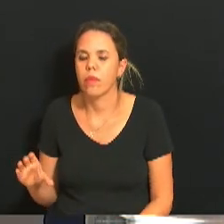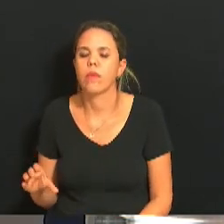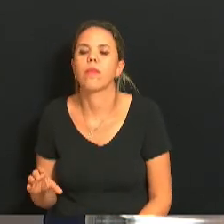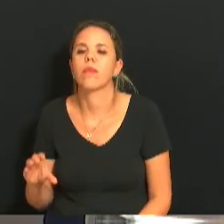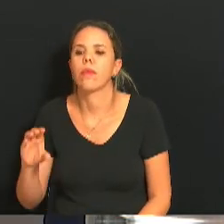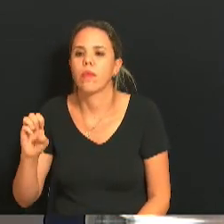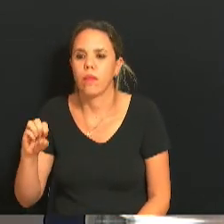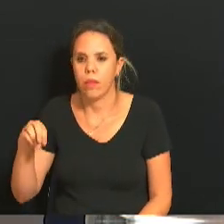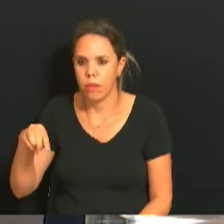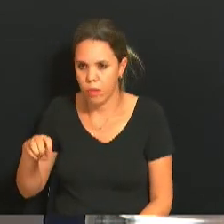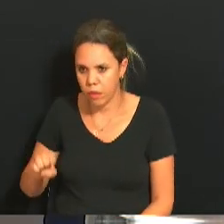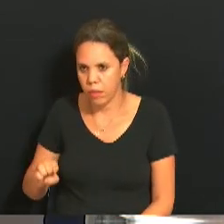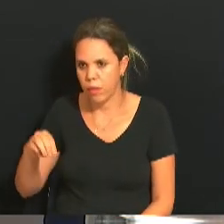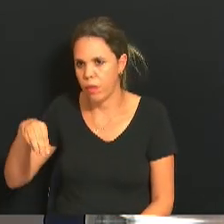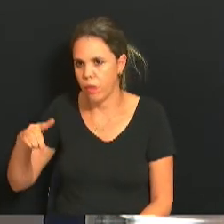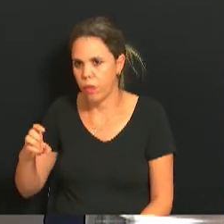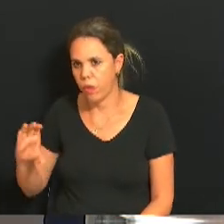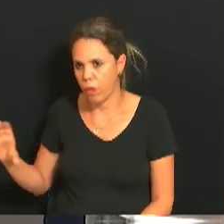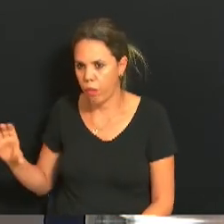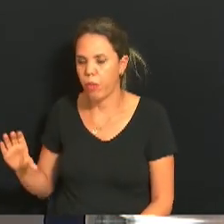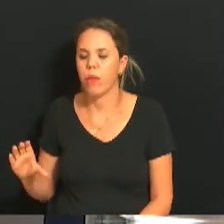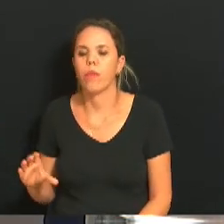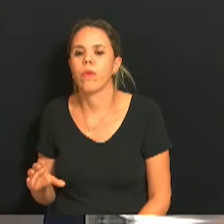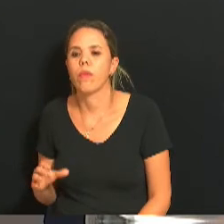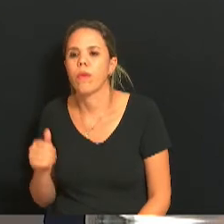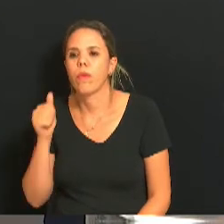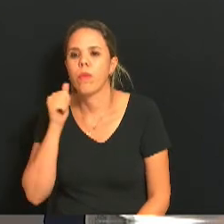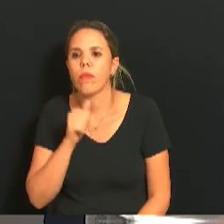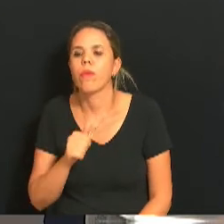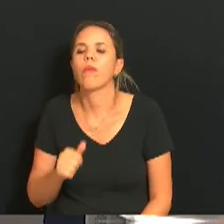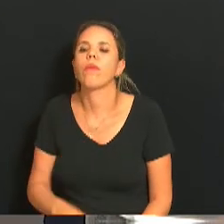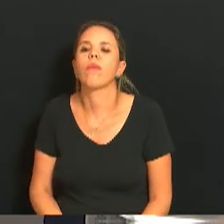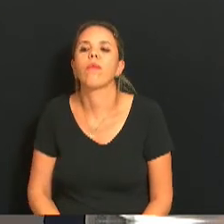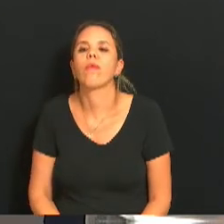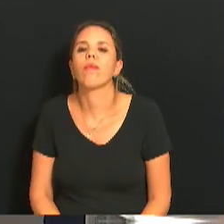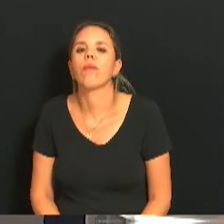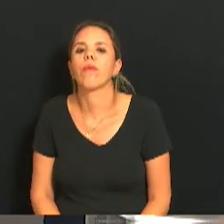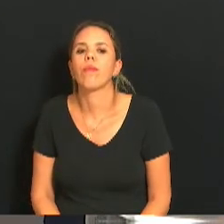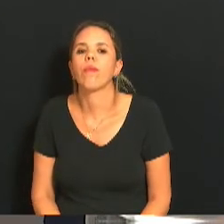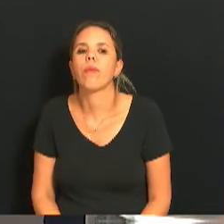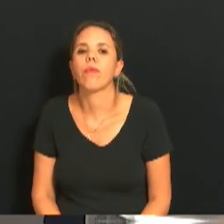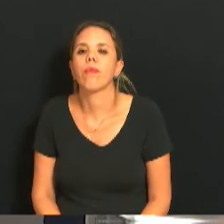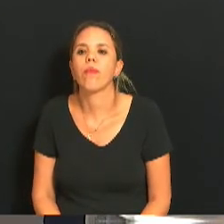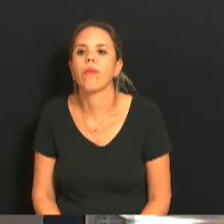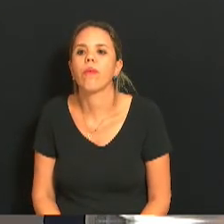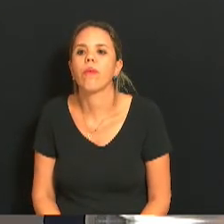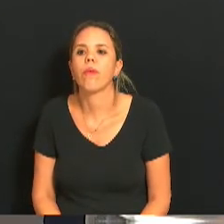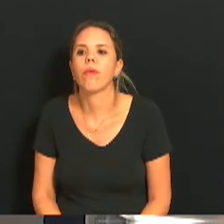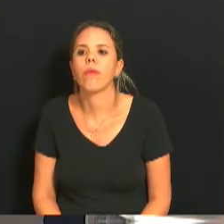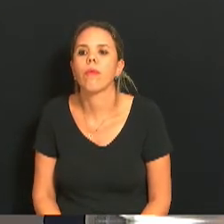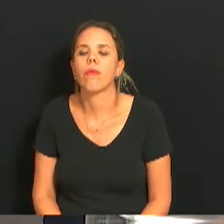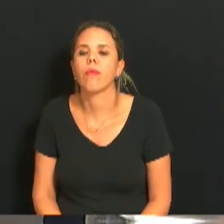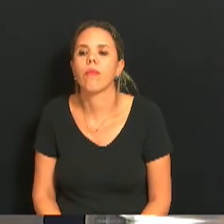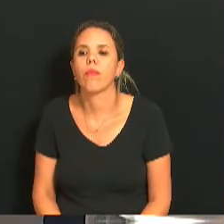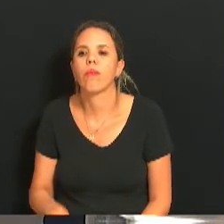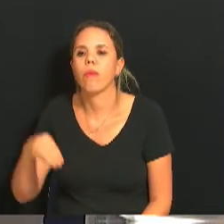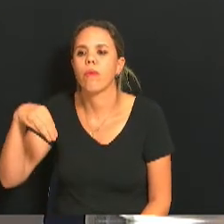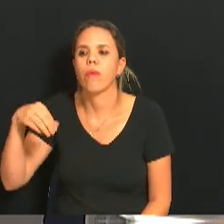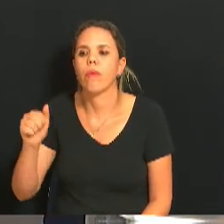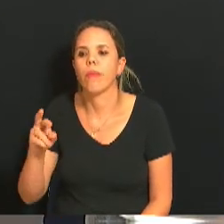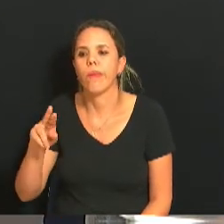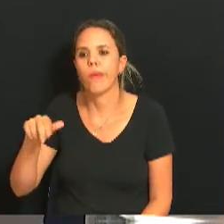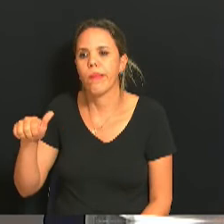a nossa querida a E aí Oi Mariana saavedra